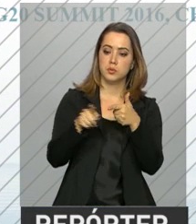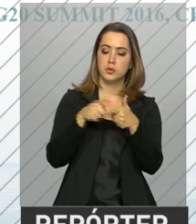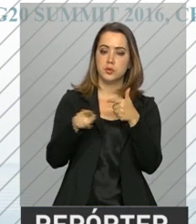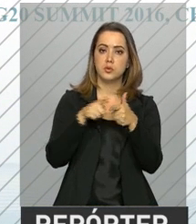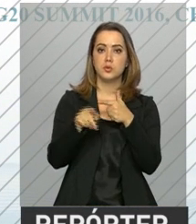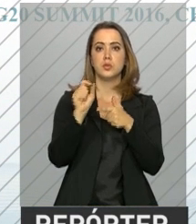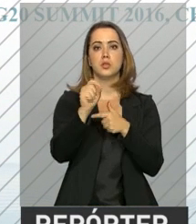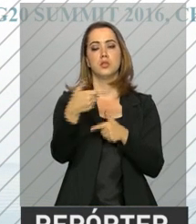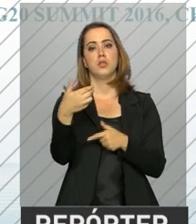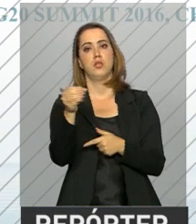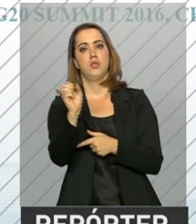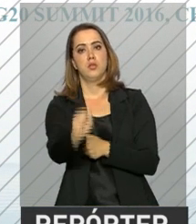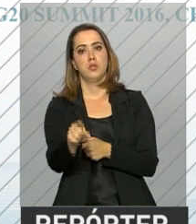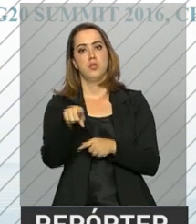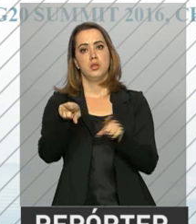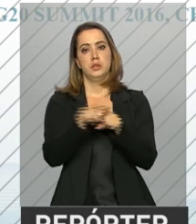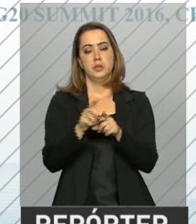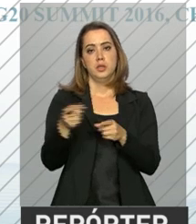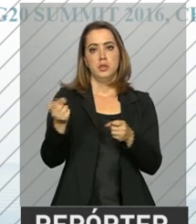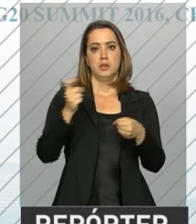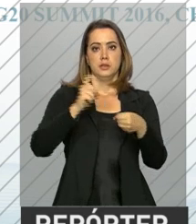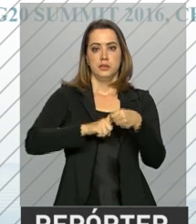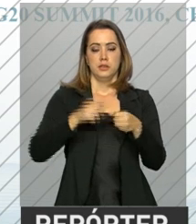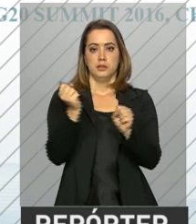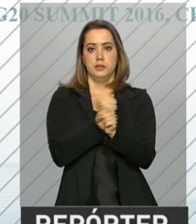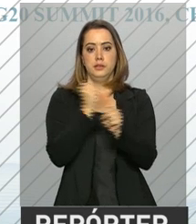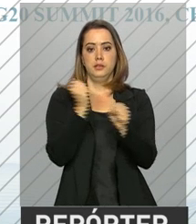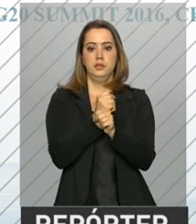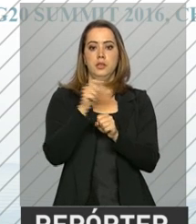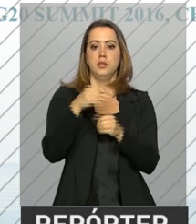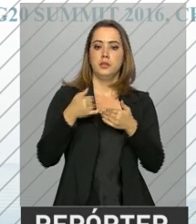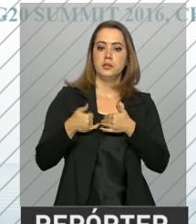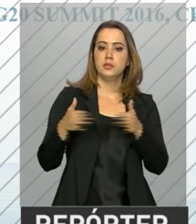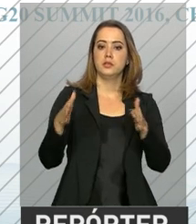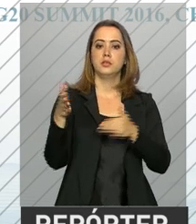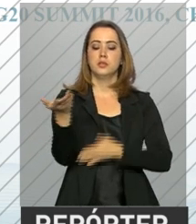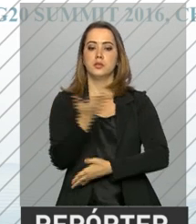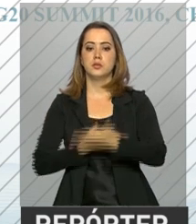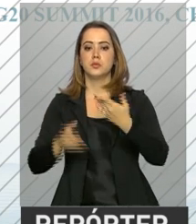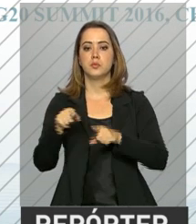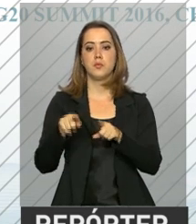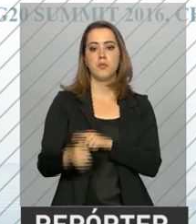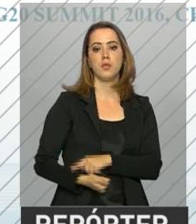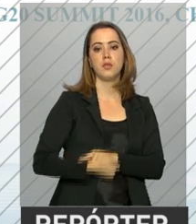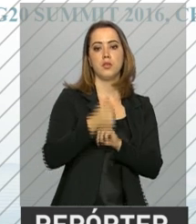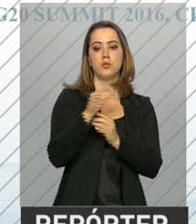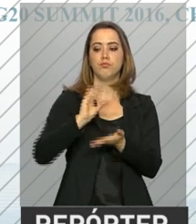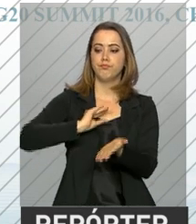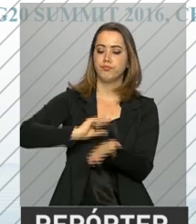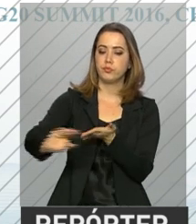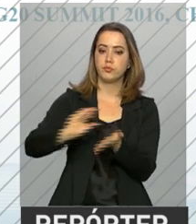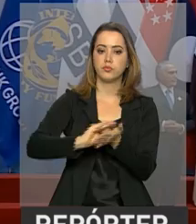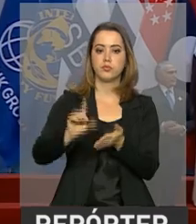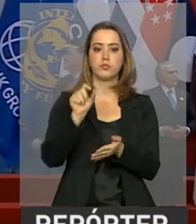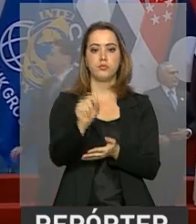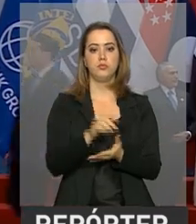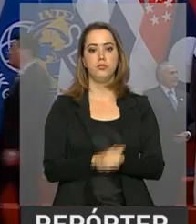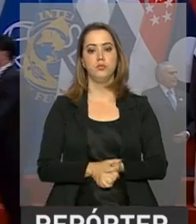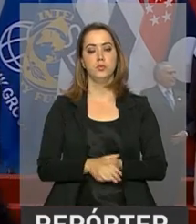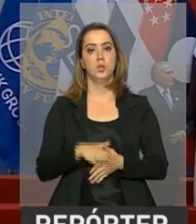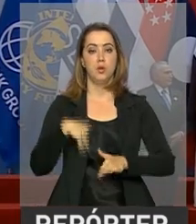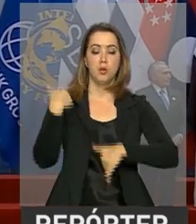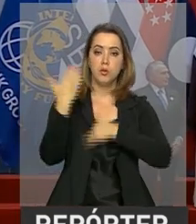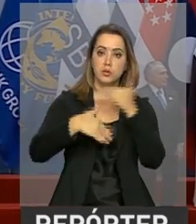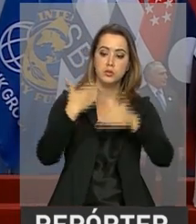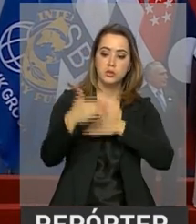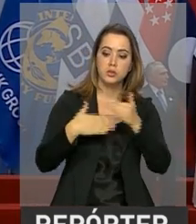reformas estruturais para garantir o crescimento, a ampliação do comércio e a cooperação em investimentos.